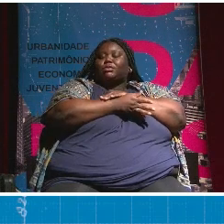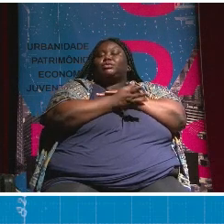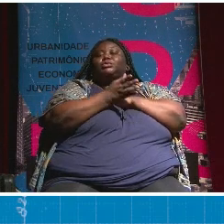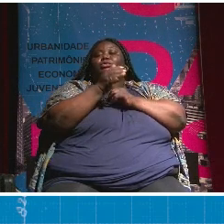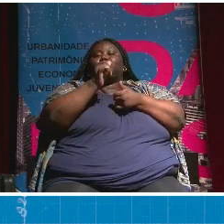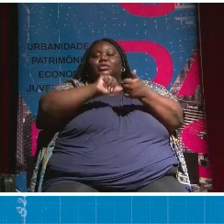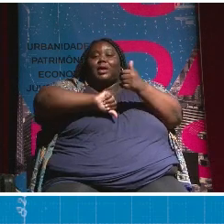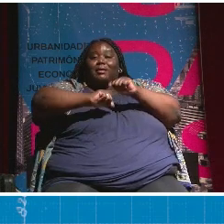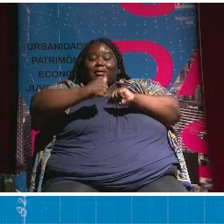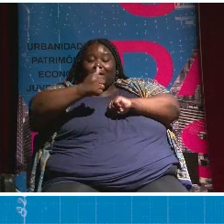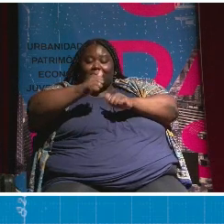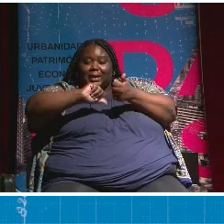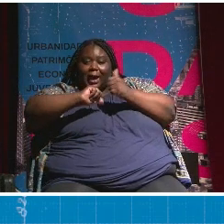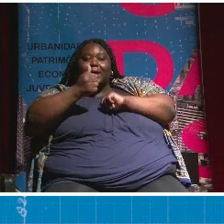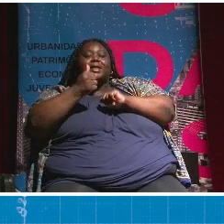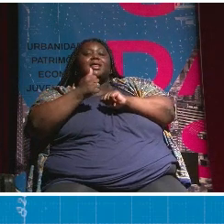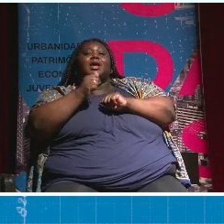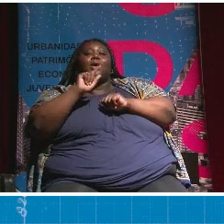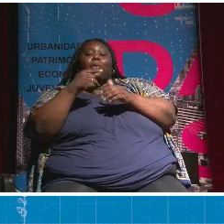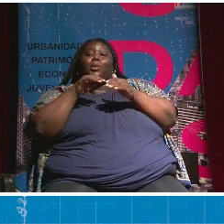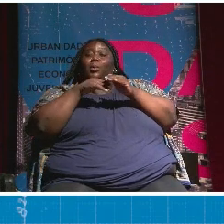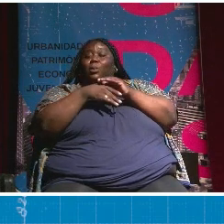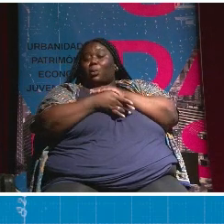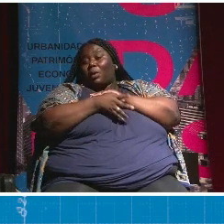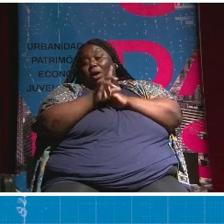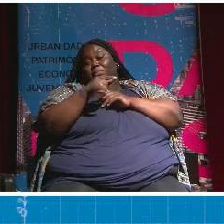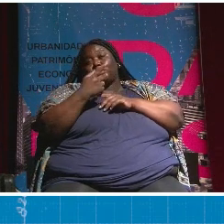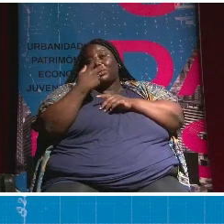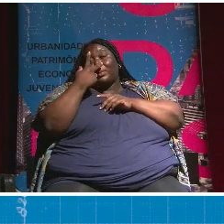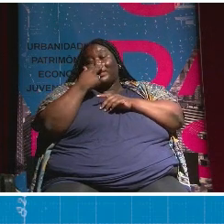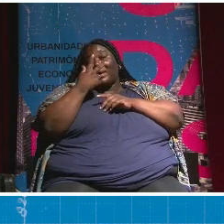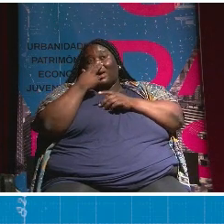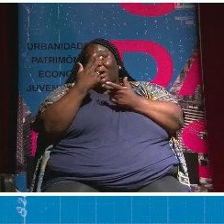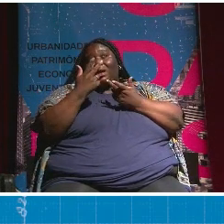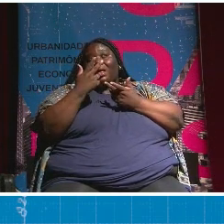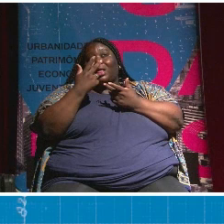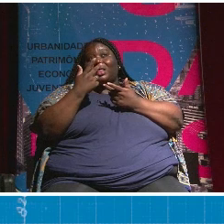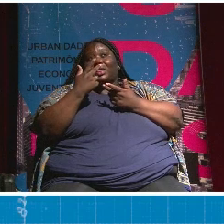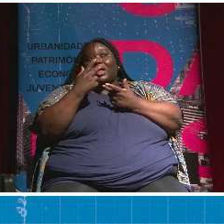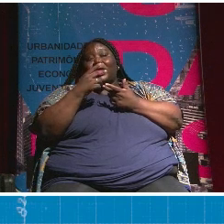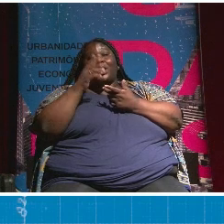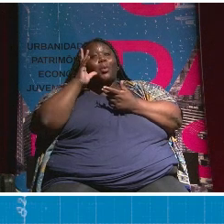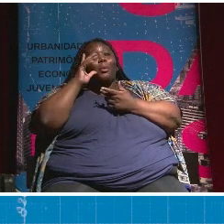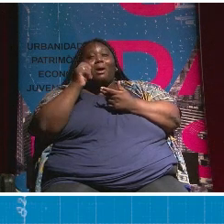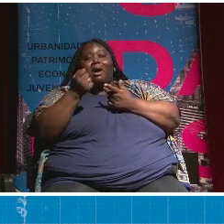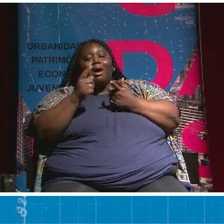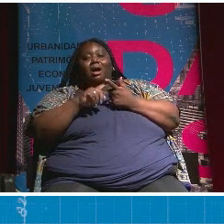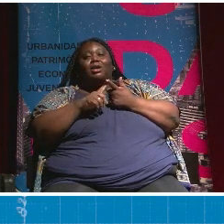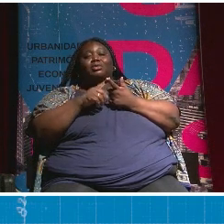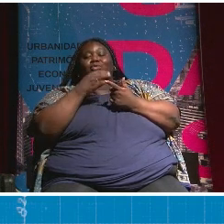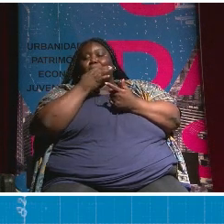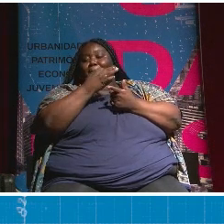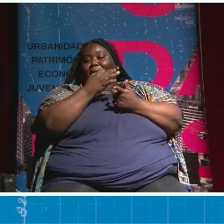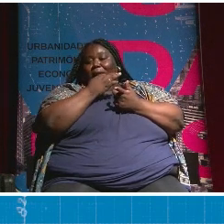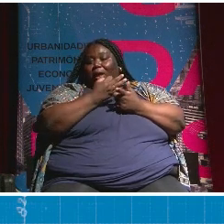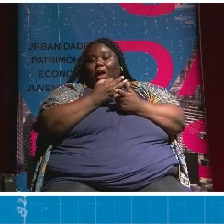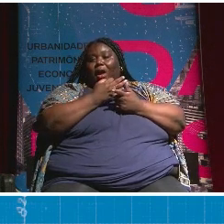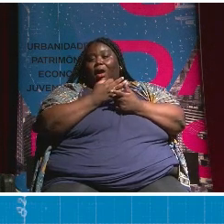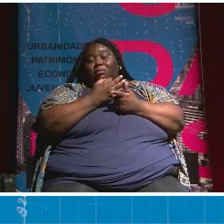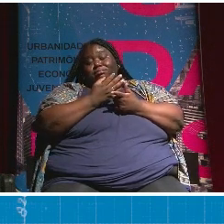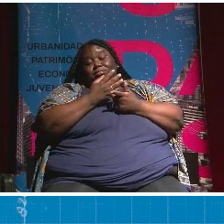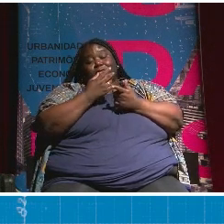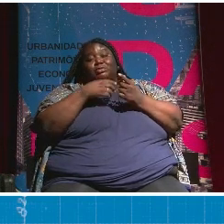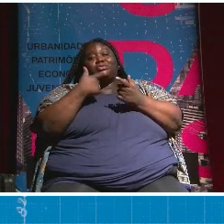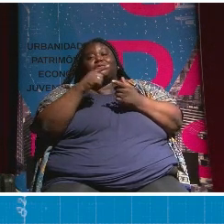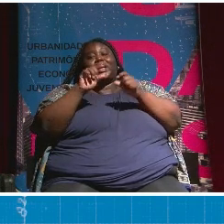avaliação. Né? Esse hábitos ainda ele é muito subjetivo, muito pautado num achismo, muito pautado numa opinião que é pouco